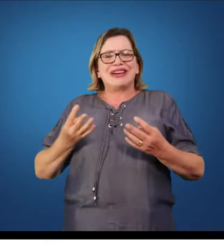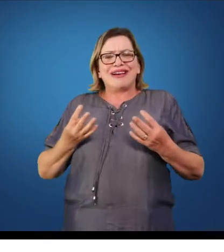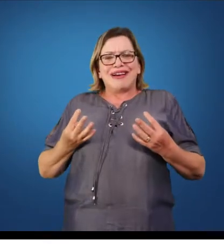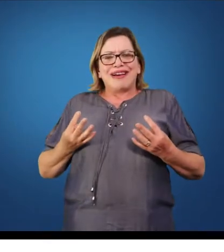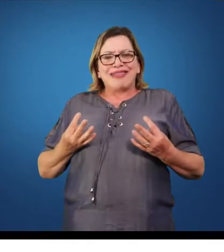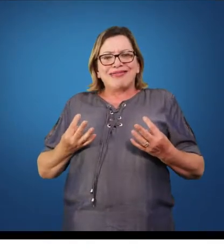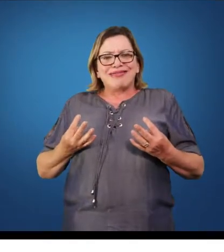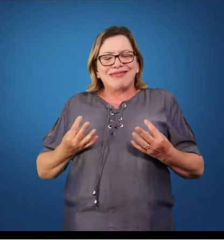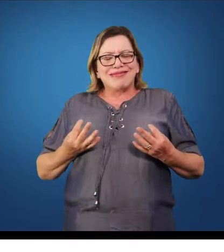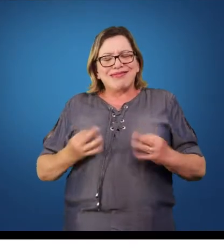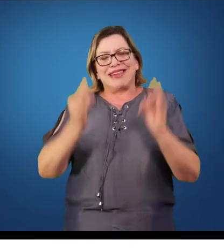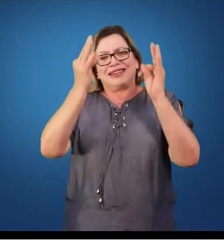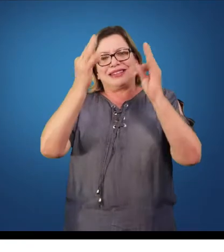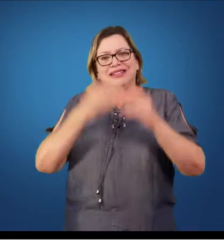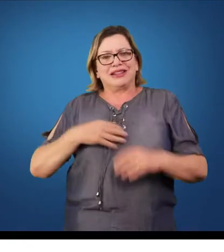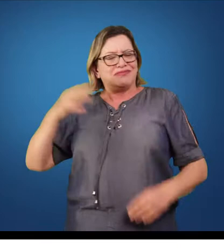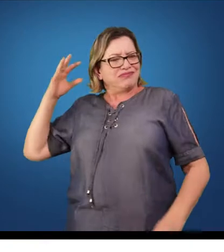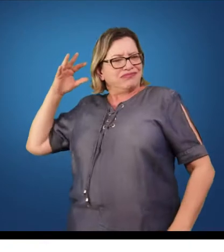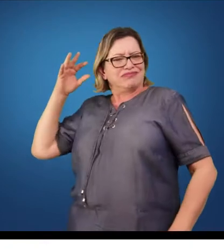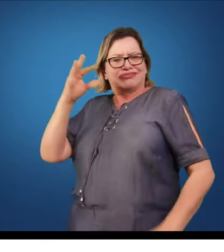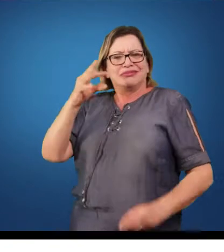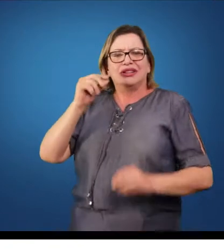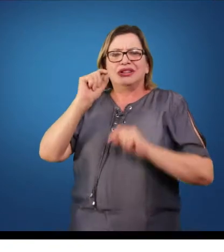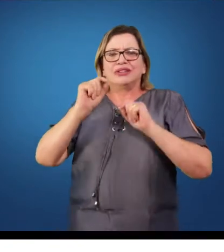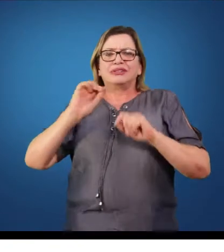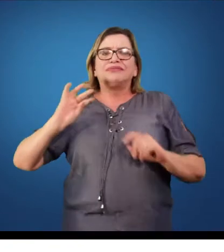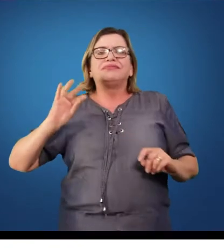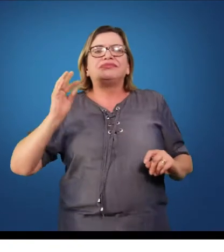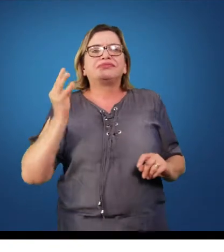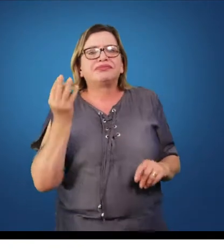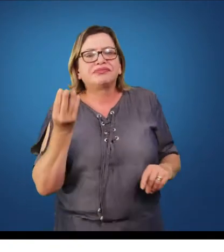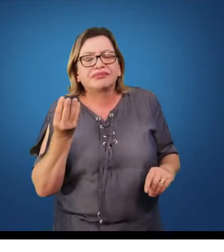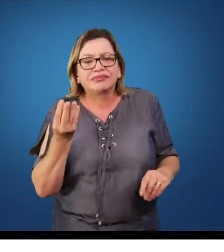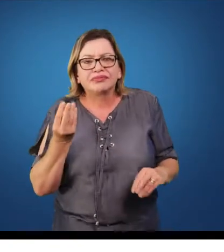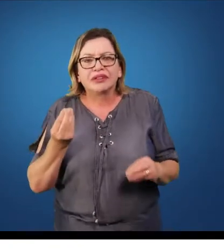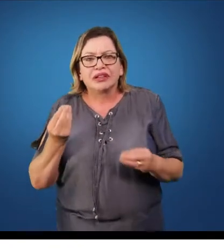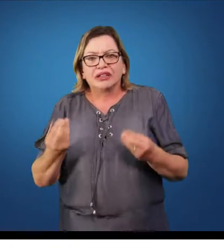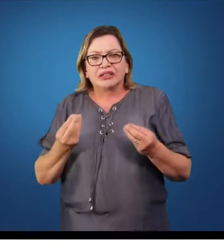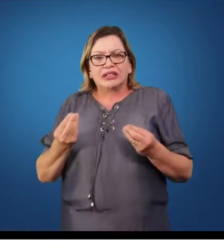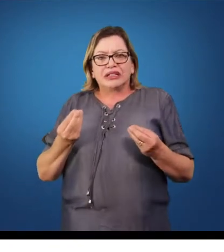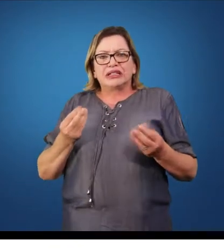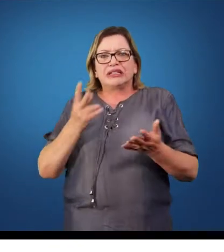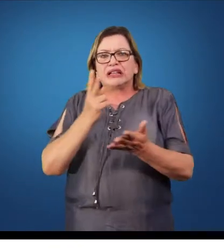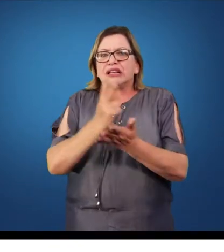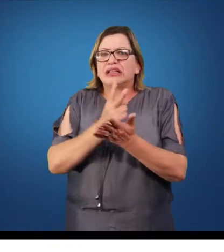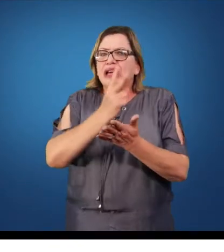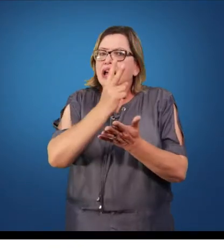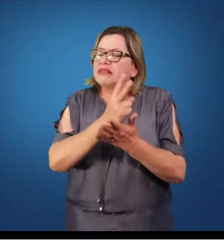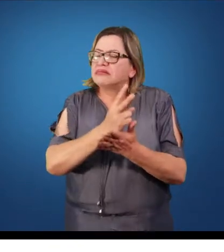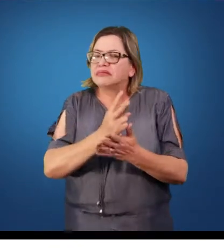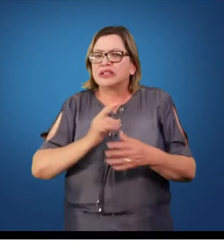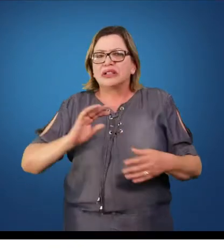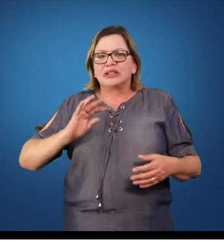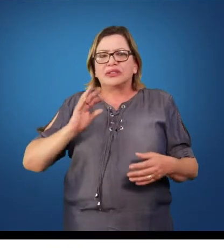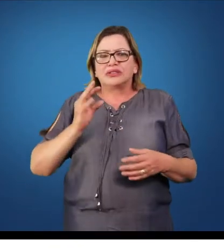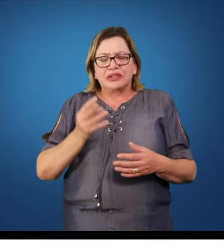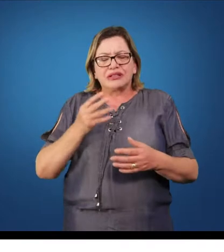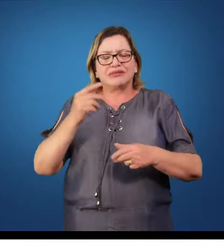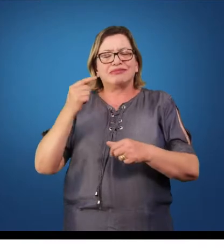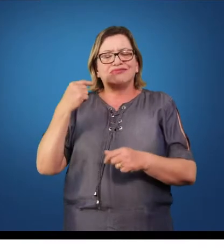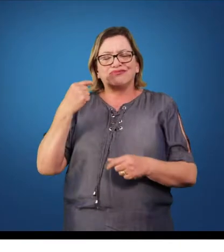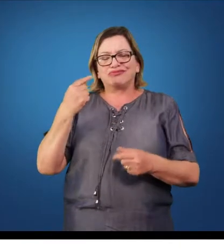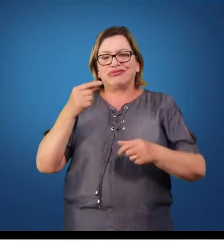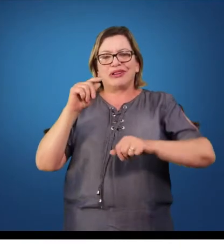Certo? Passe acima da cabeça. O que que aconteceria? Você ficaria ali quase que a aula